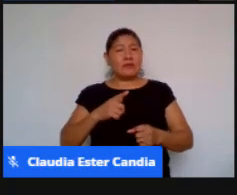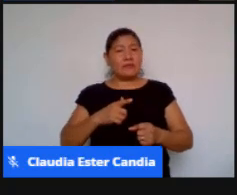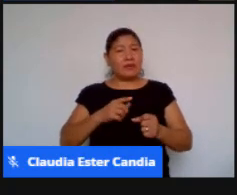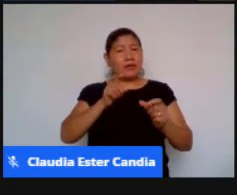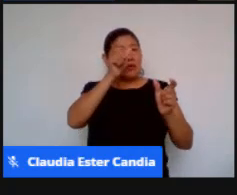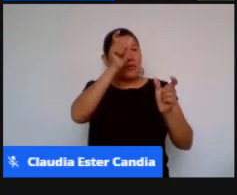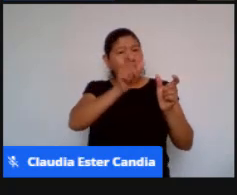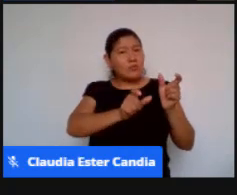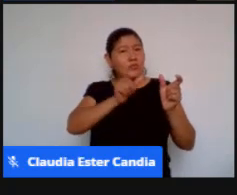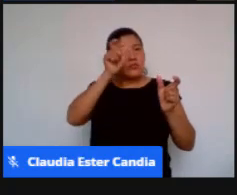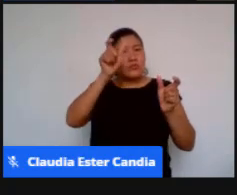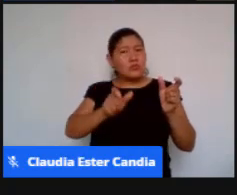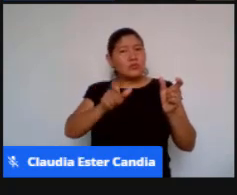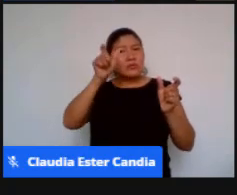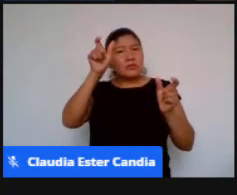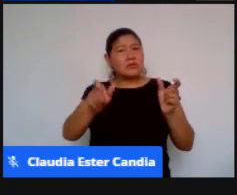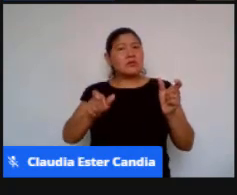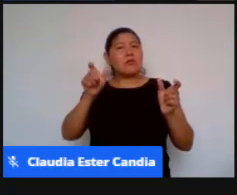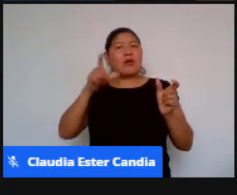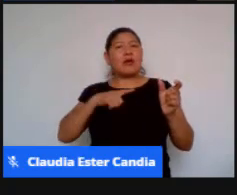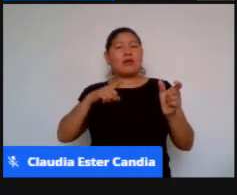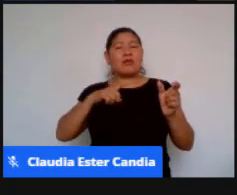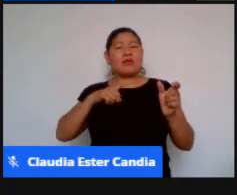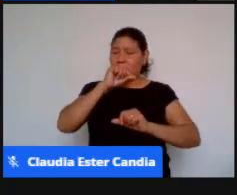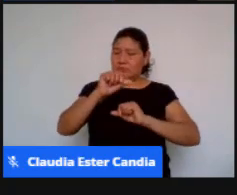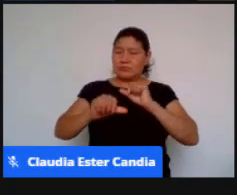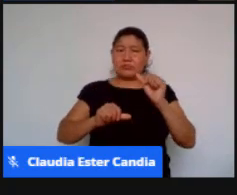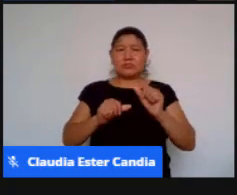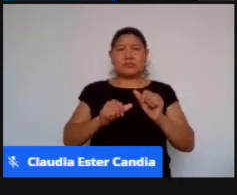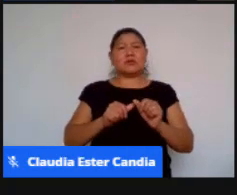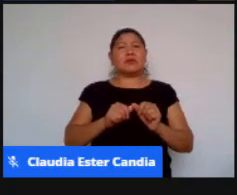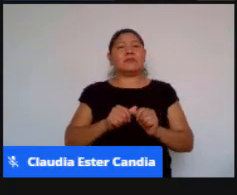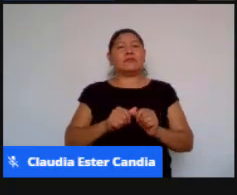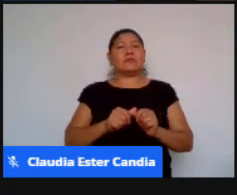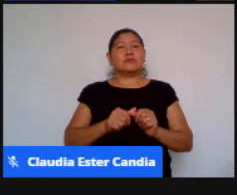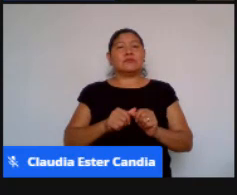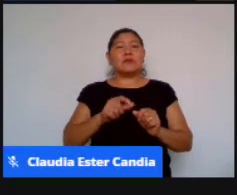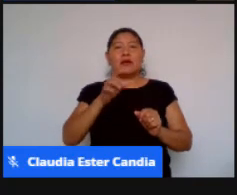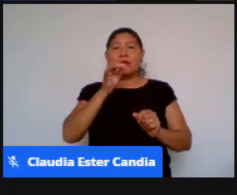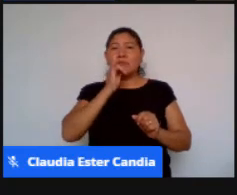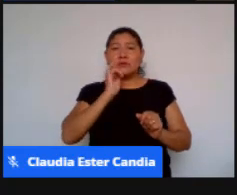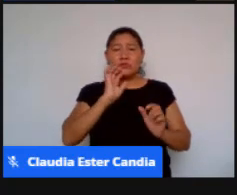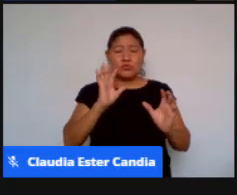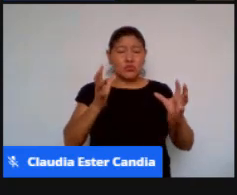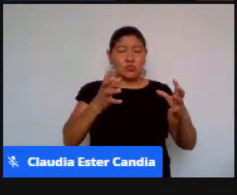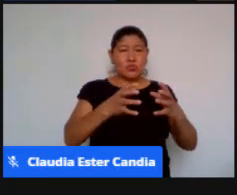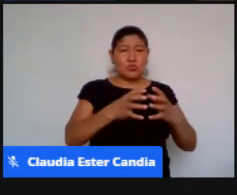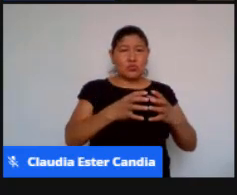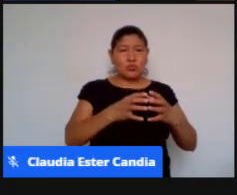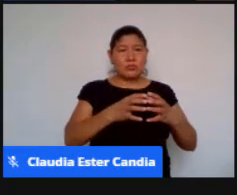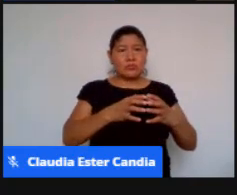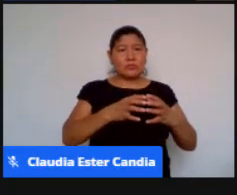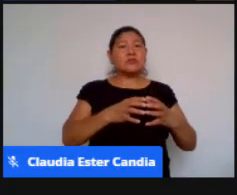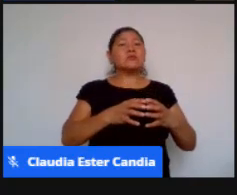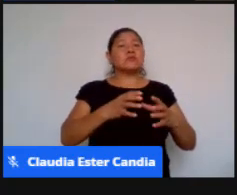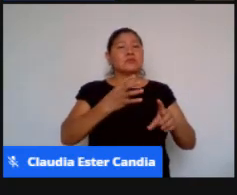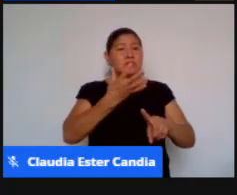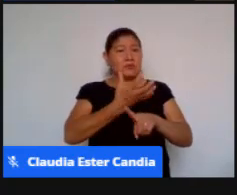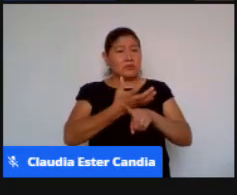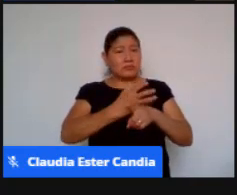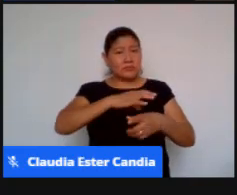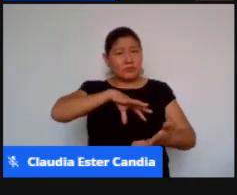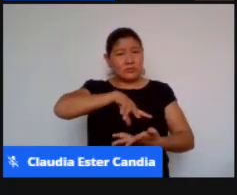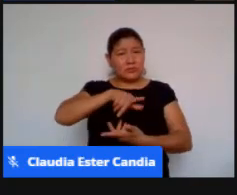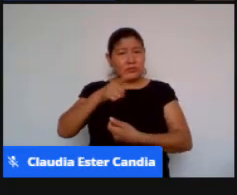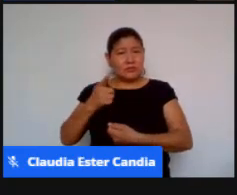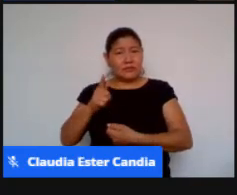o segundo, o terceiro e o quarto. A gente, equipe de geografia da CEMED, vai considerar cada quadro um